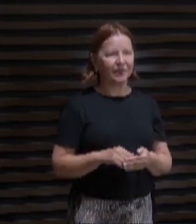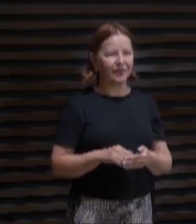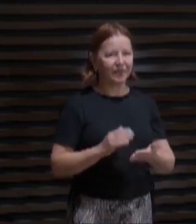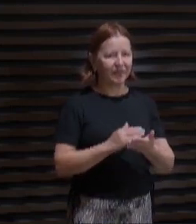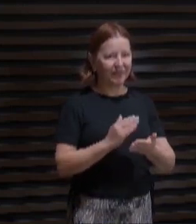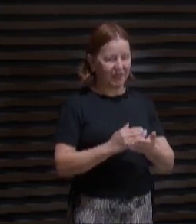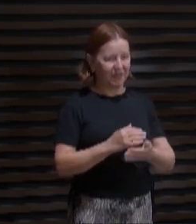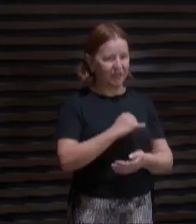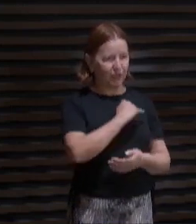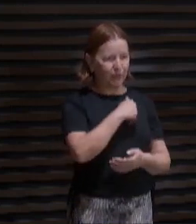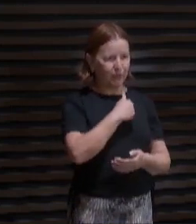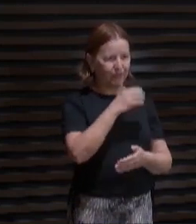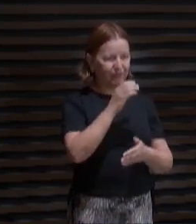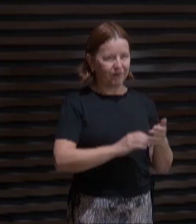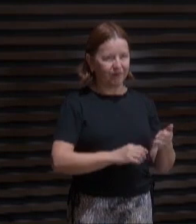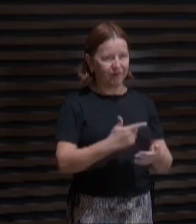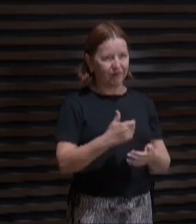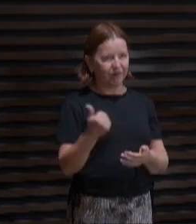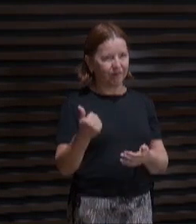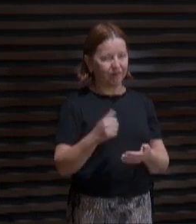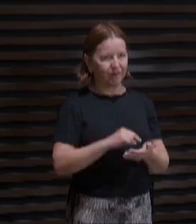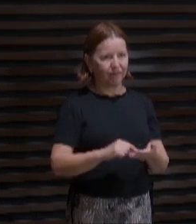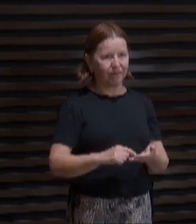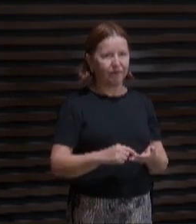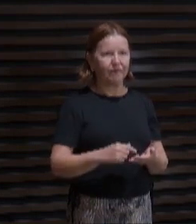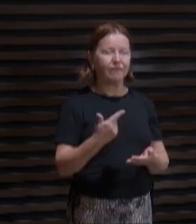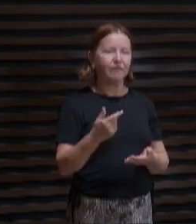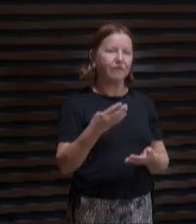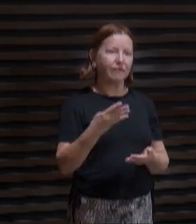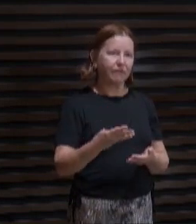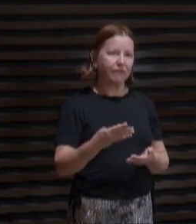João capítulo 21, versos 24 e 25.